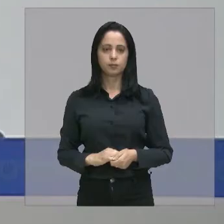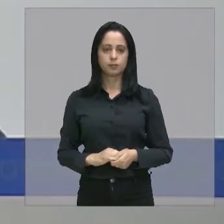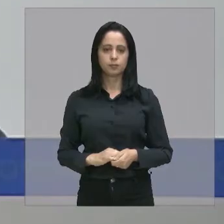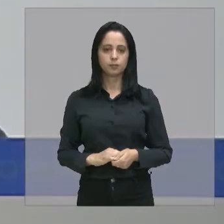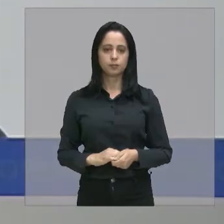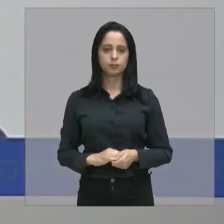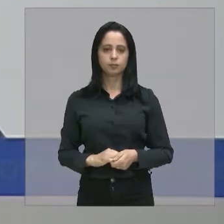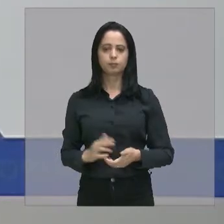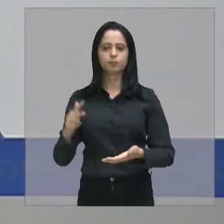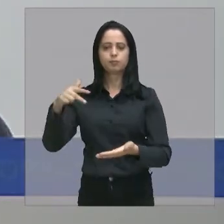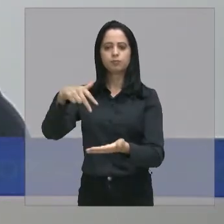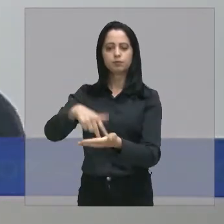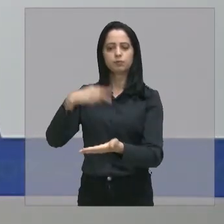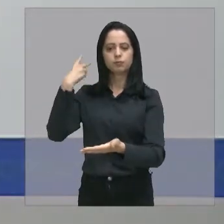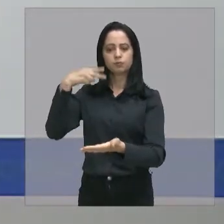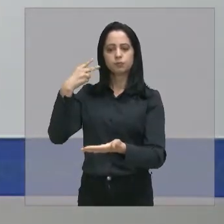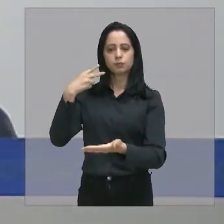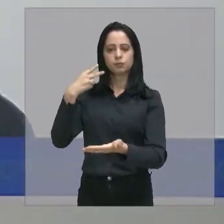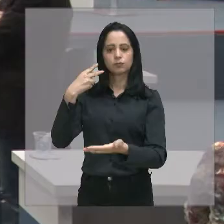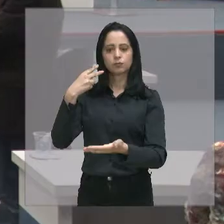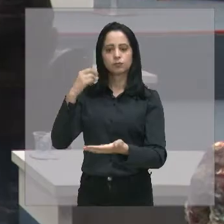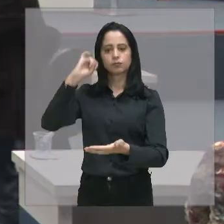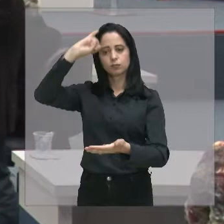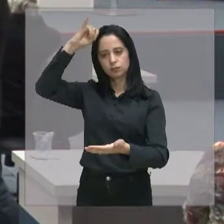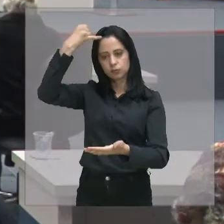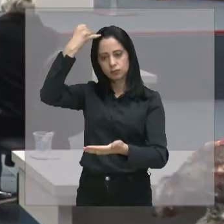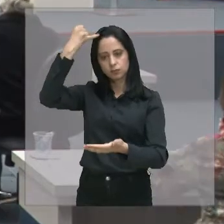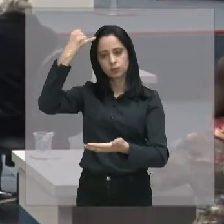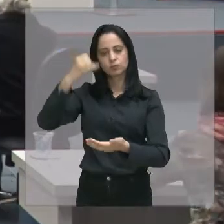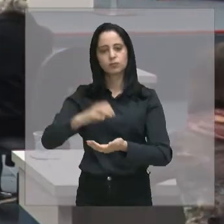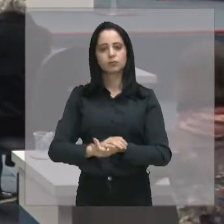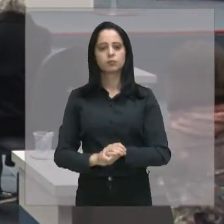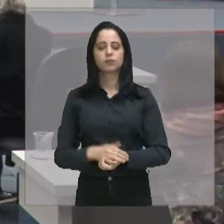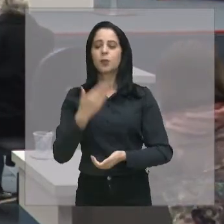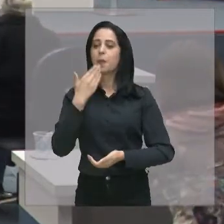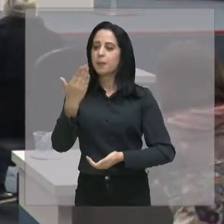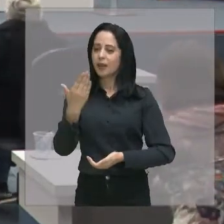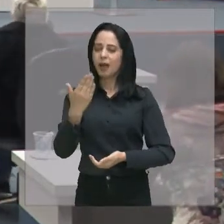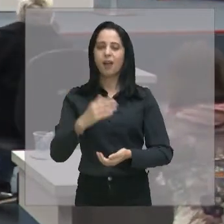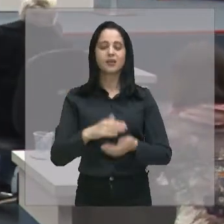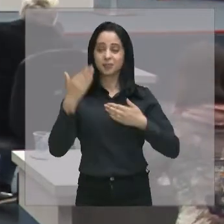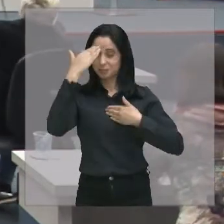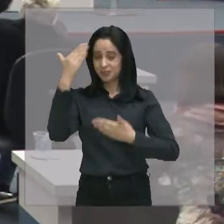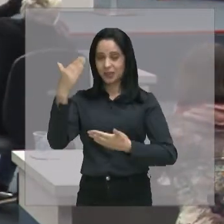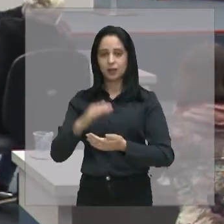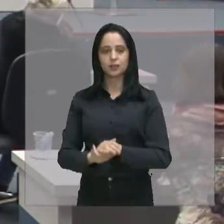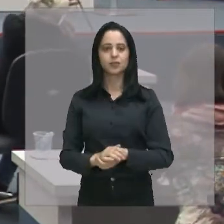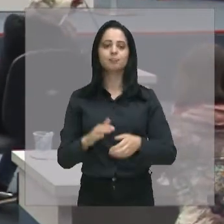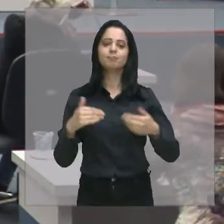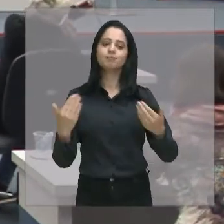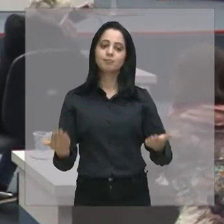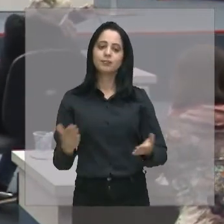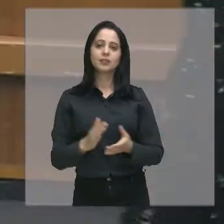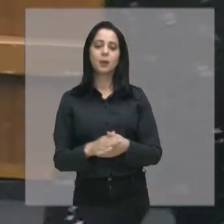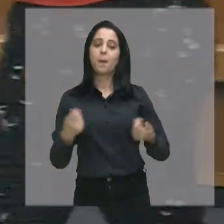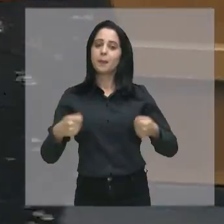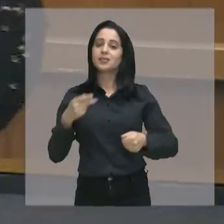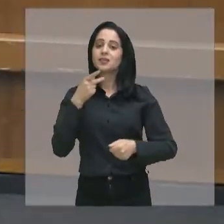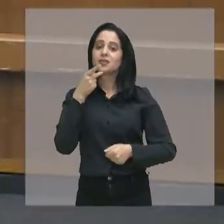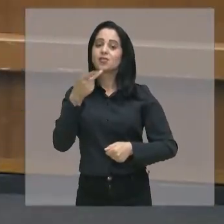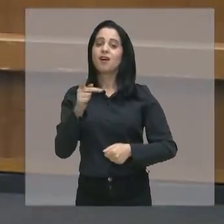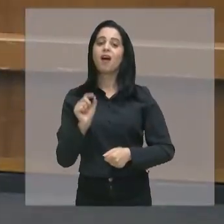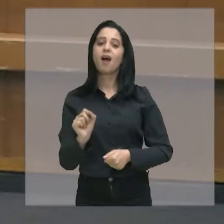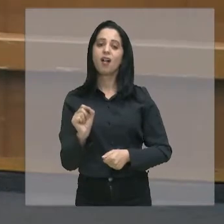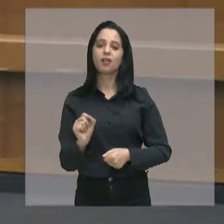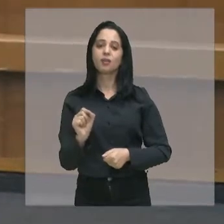Com a palavra, o vereador Dr. José Cláudio. Obrigado, presidente. Presidente, eu não poderia deixar de vir falar hoje aqui, que